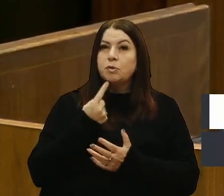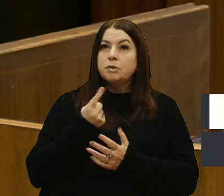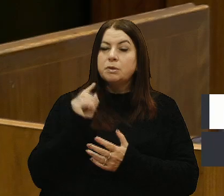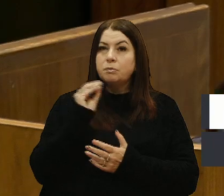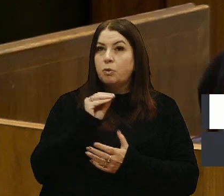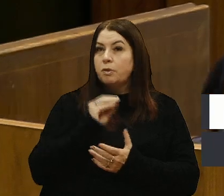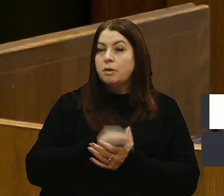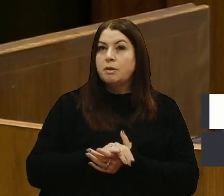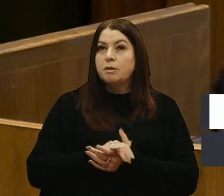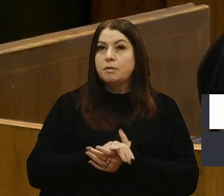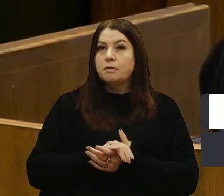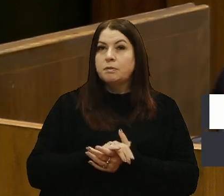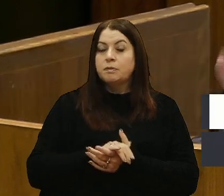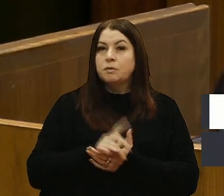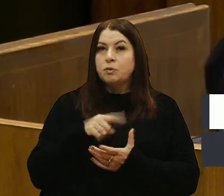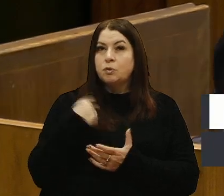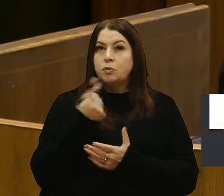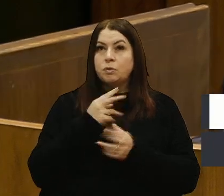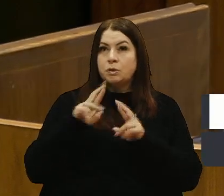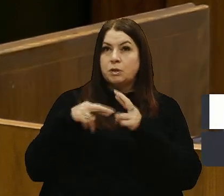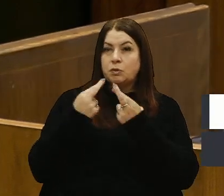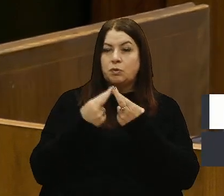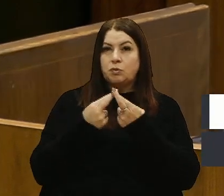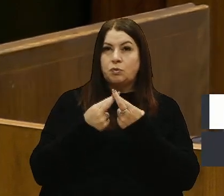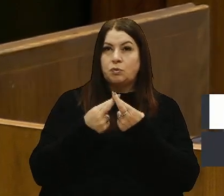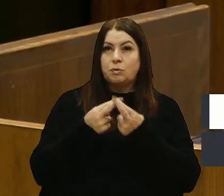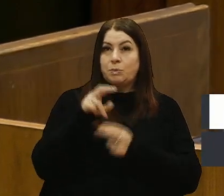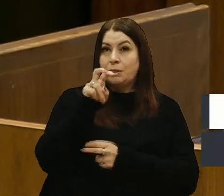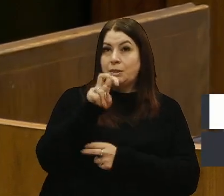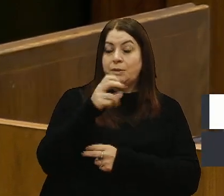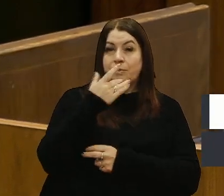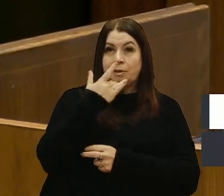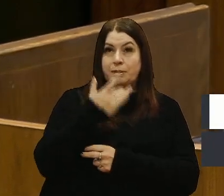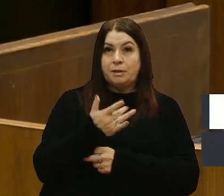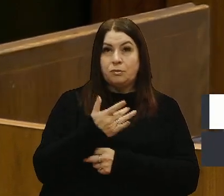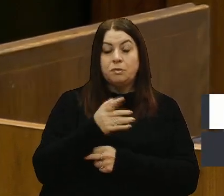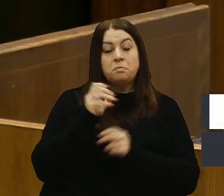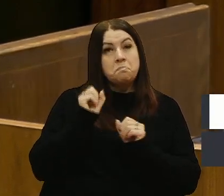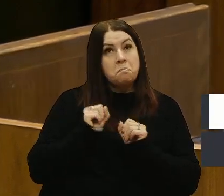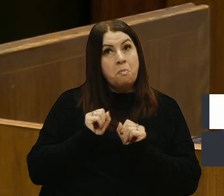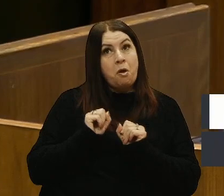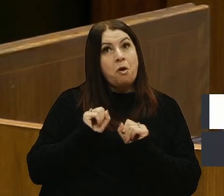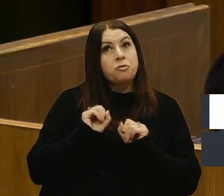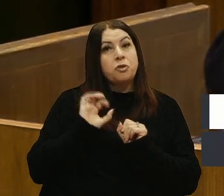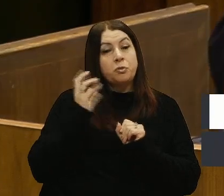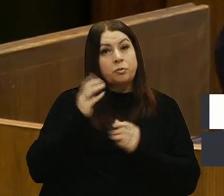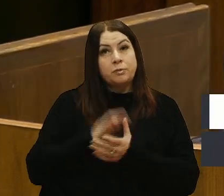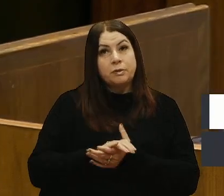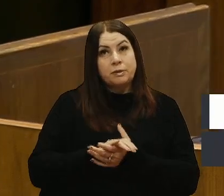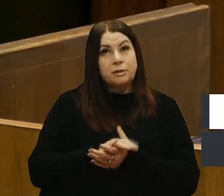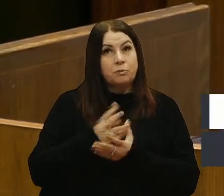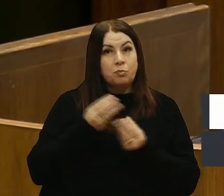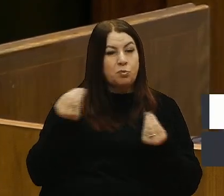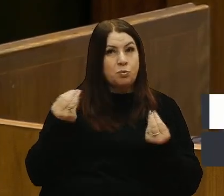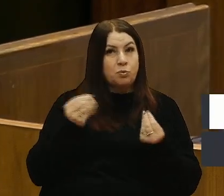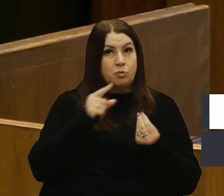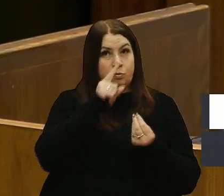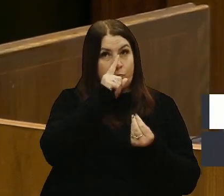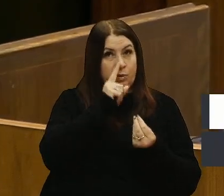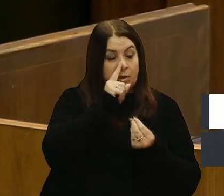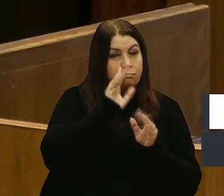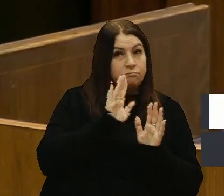colocar as nossas sessões para as 17 horas, podem correr muitos